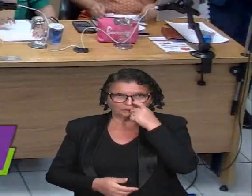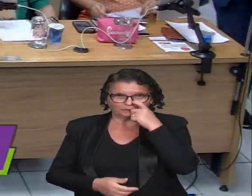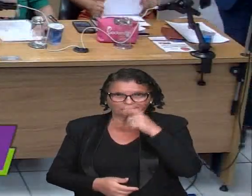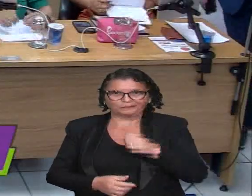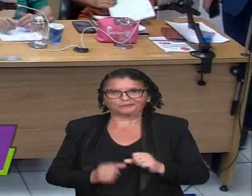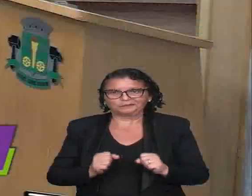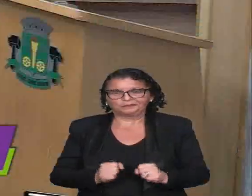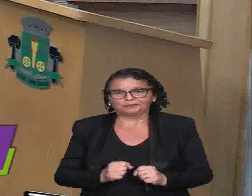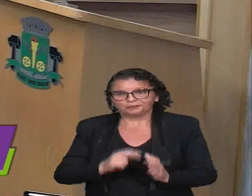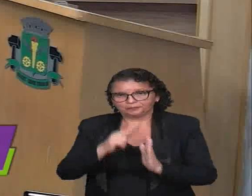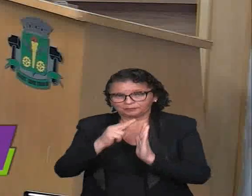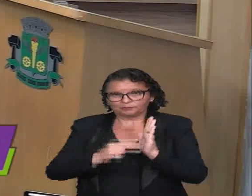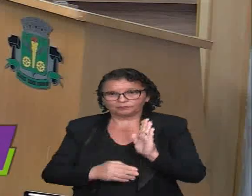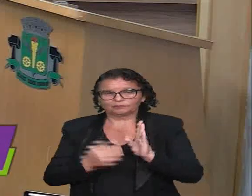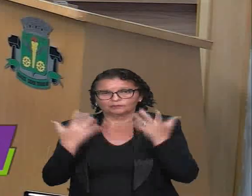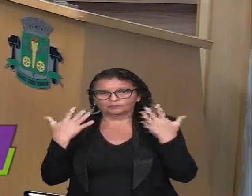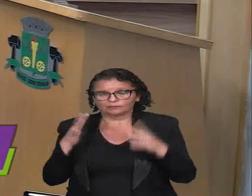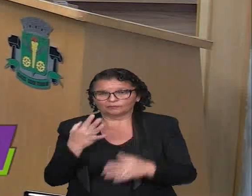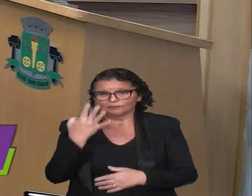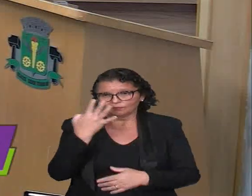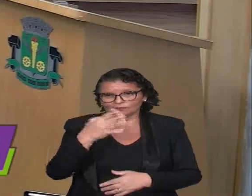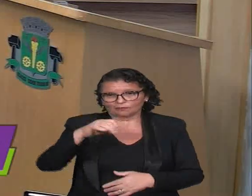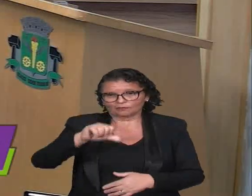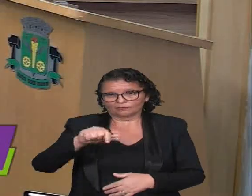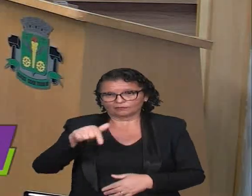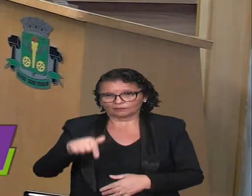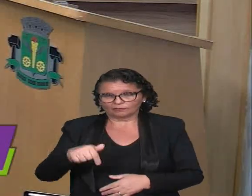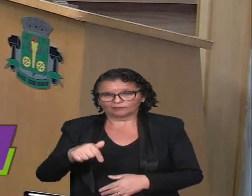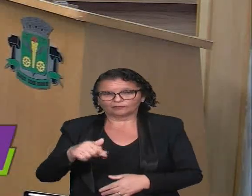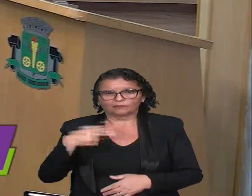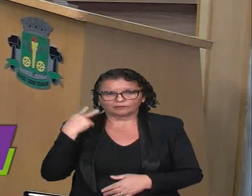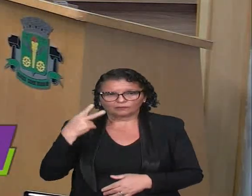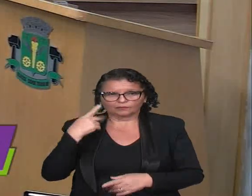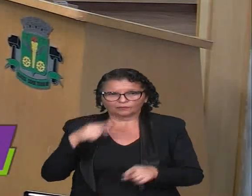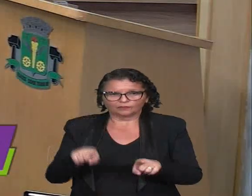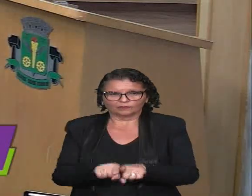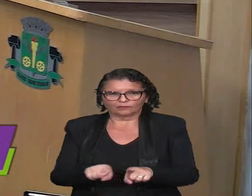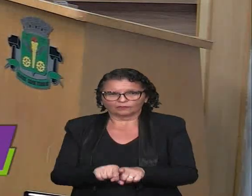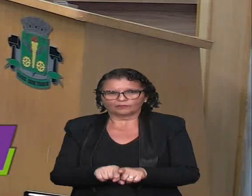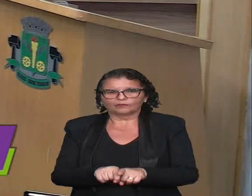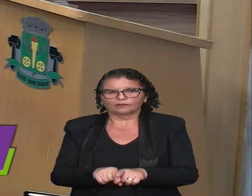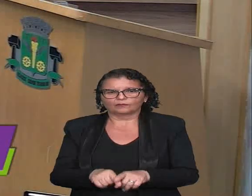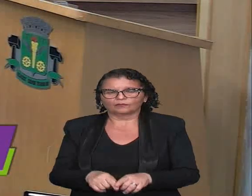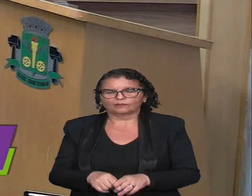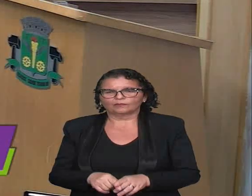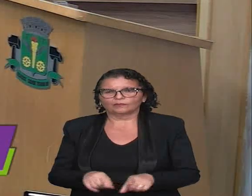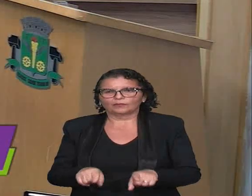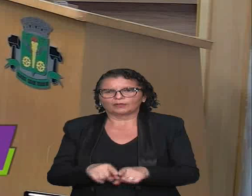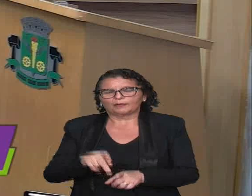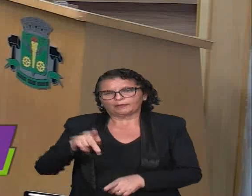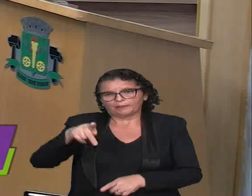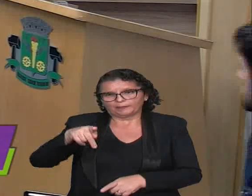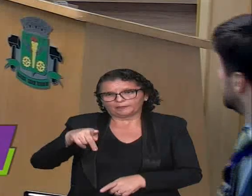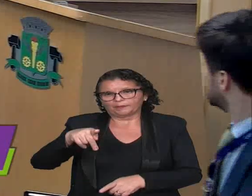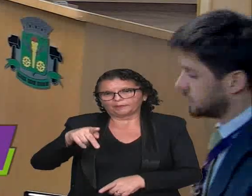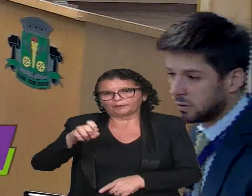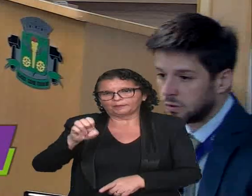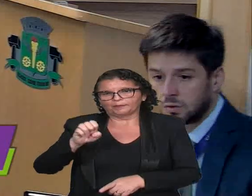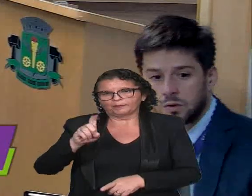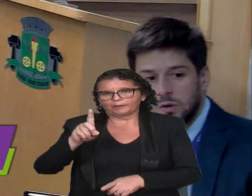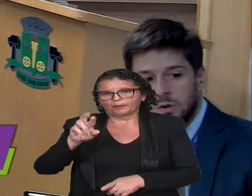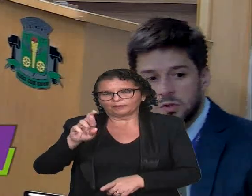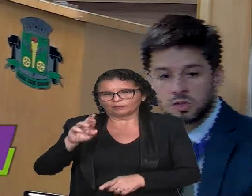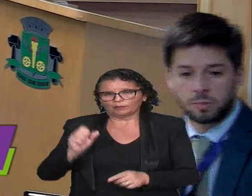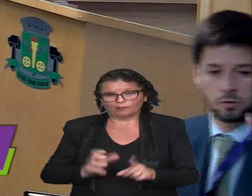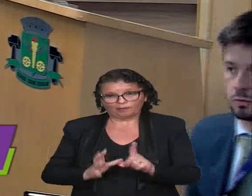pode então vamos ler Moção de aplauso número 497 2023 do nobre Vereador Ralf para Pedro Luiz de Souza pela